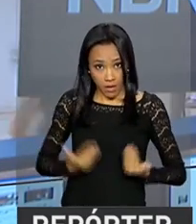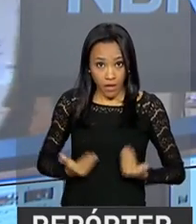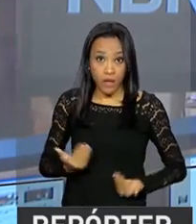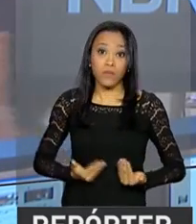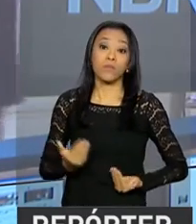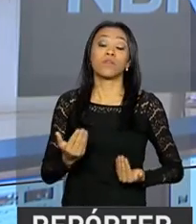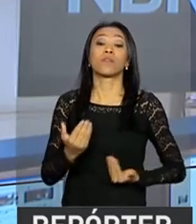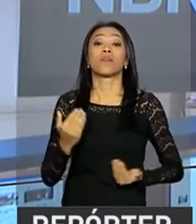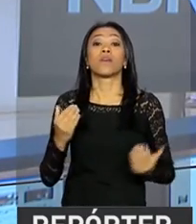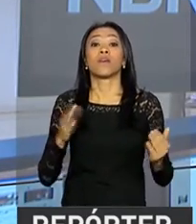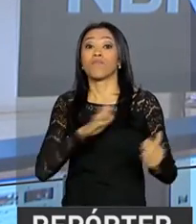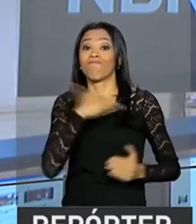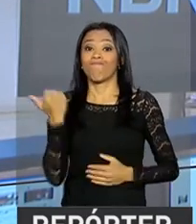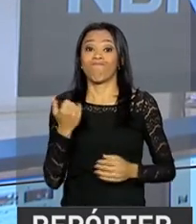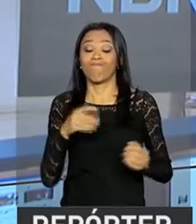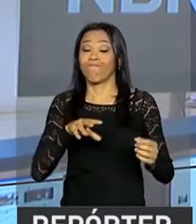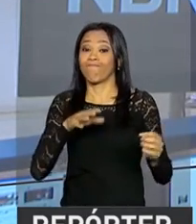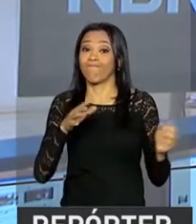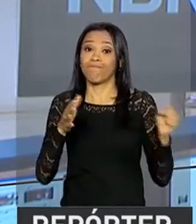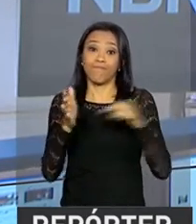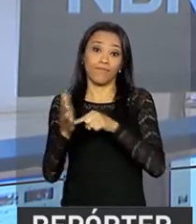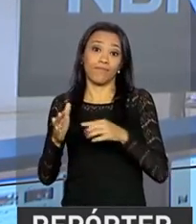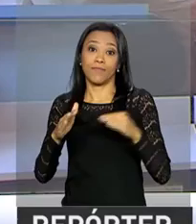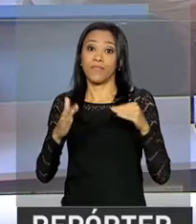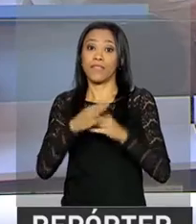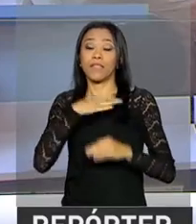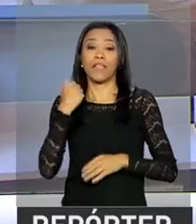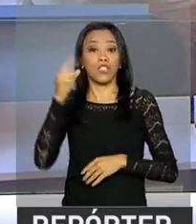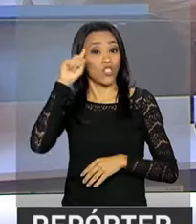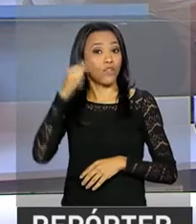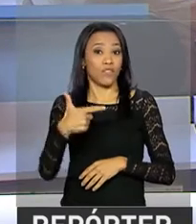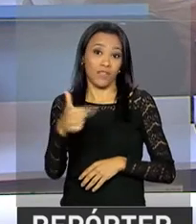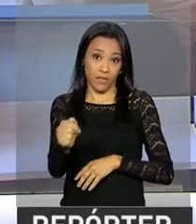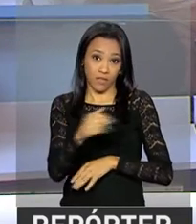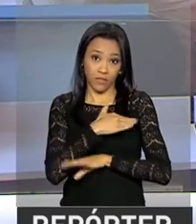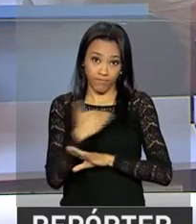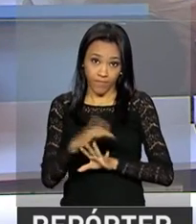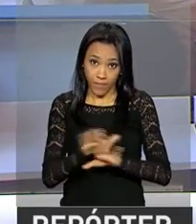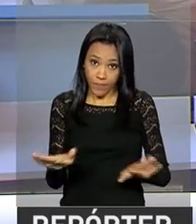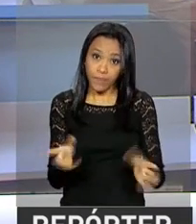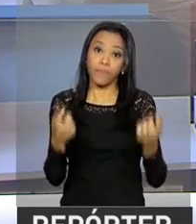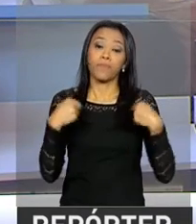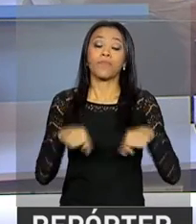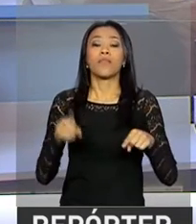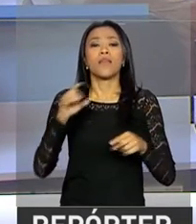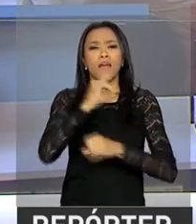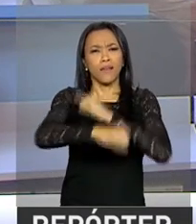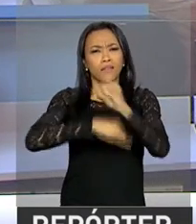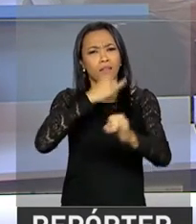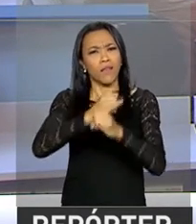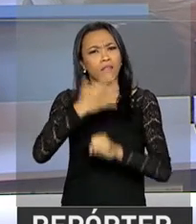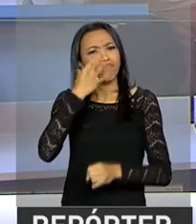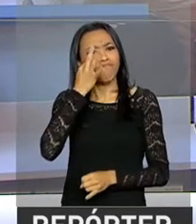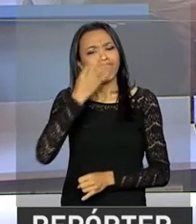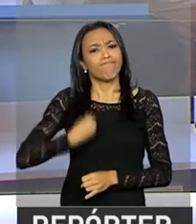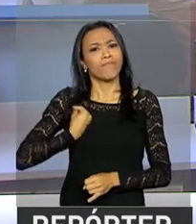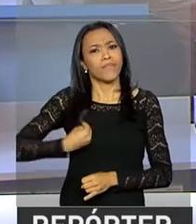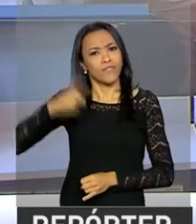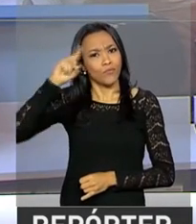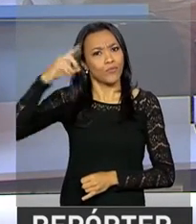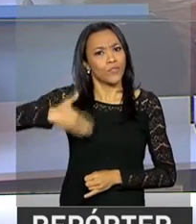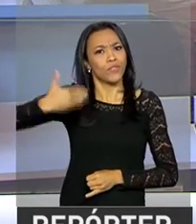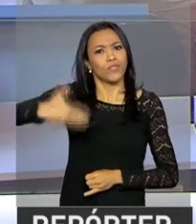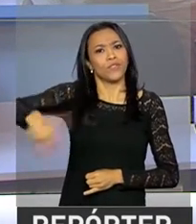segunda-feira dia 27 ea internet está cada vez mais presente no dia a dia das pessoas